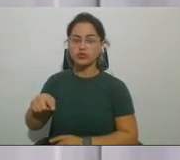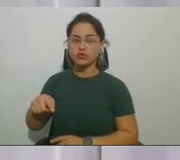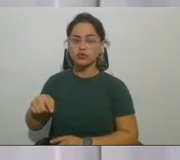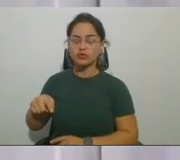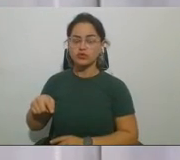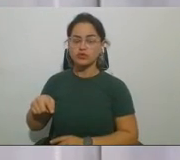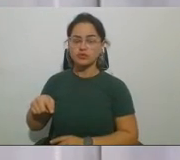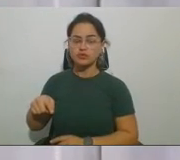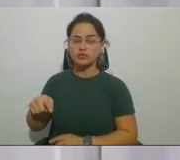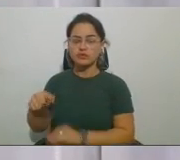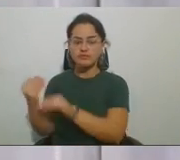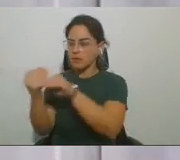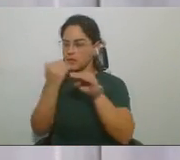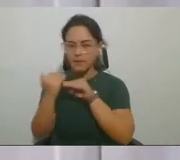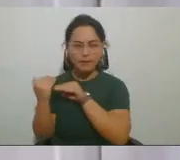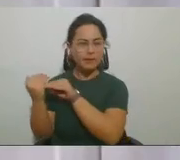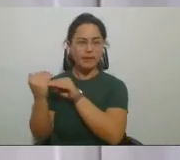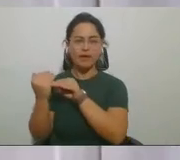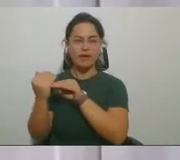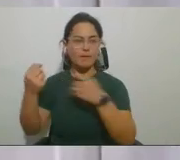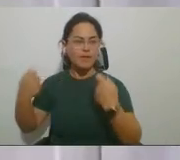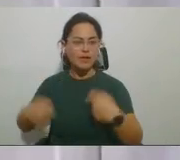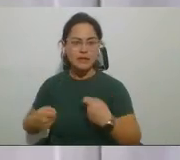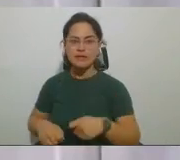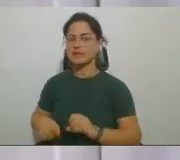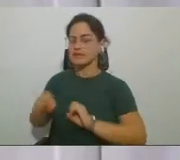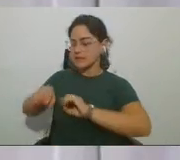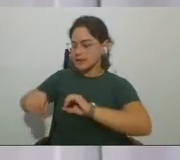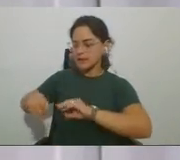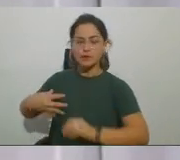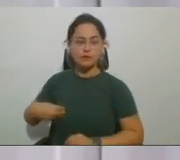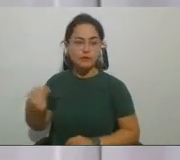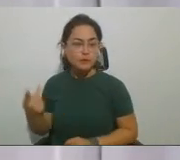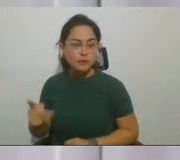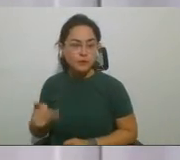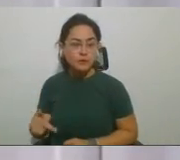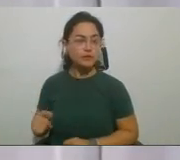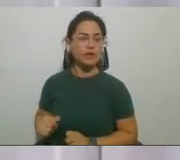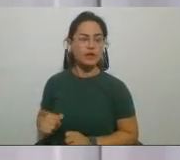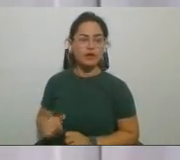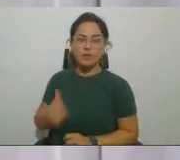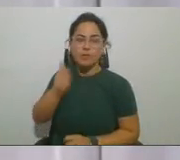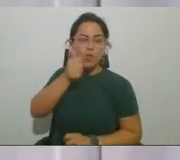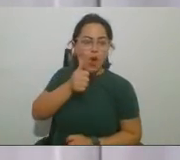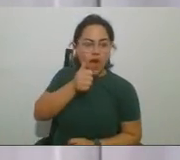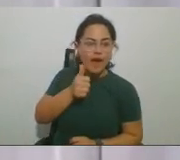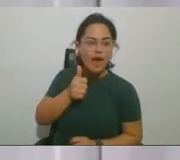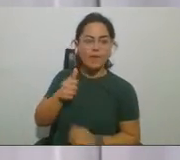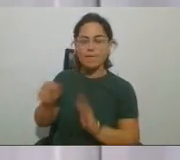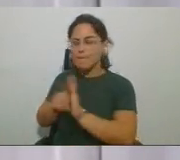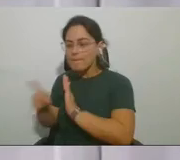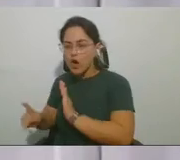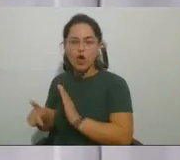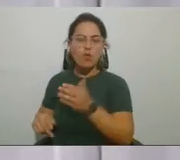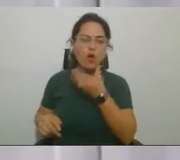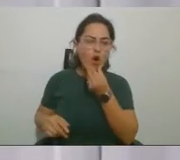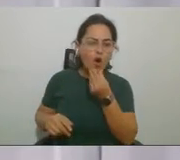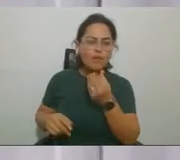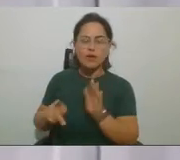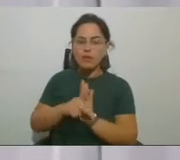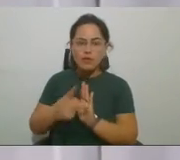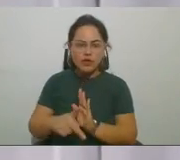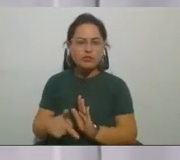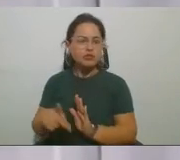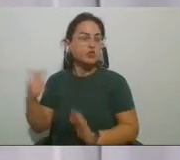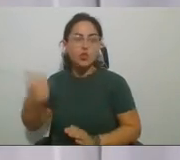iguais atividades, não ensine que existem atividades de meninas e de meninos, e não ensine os meninos a defender isso porque